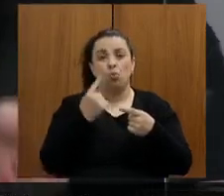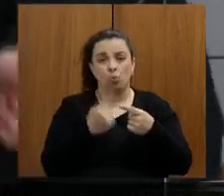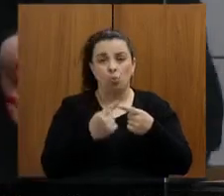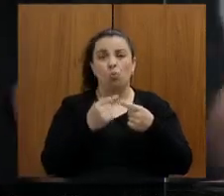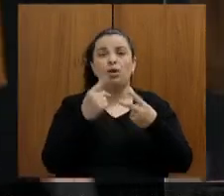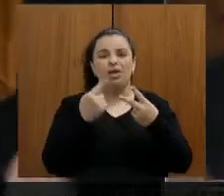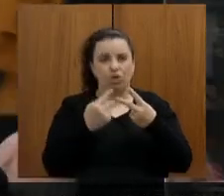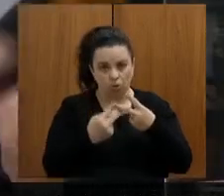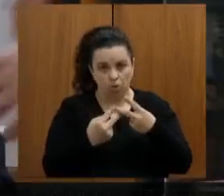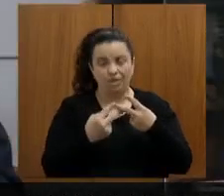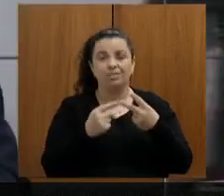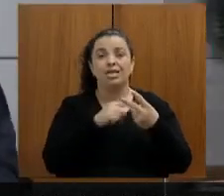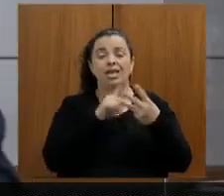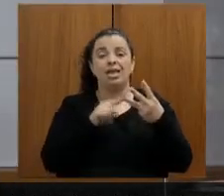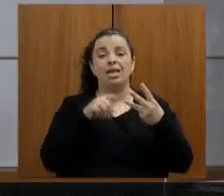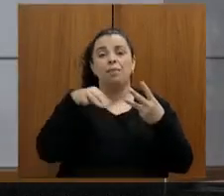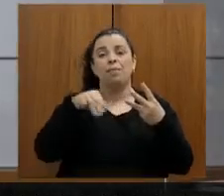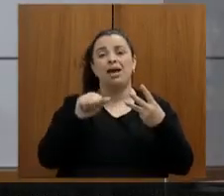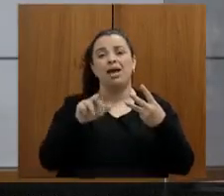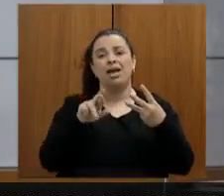o 93